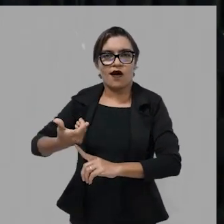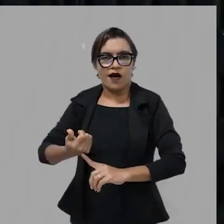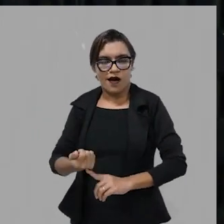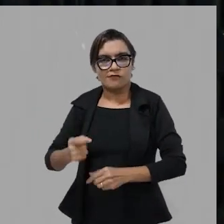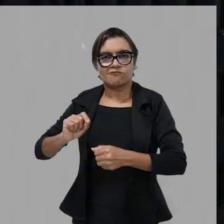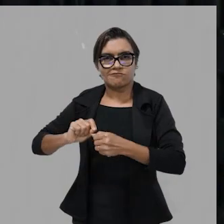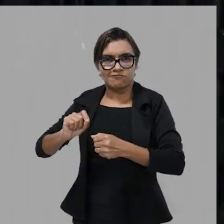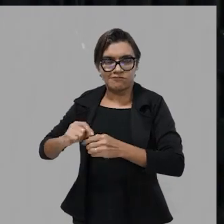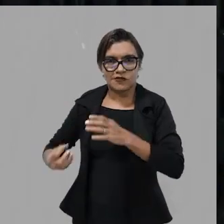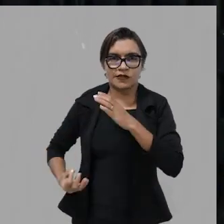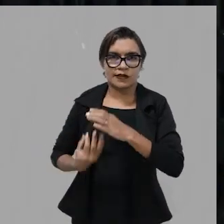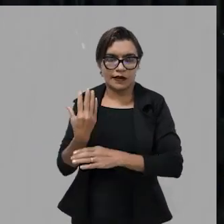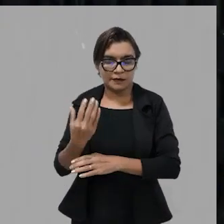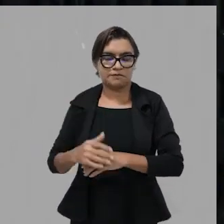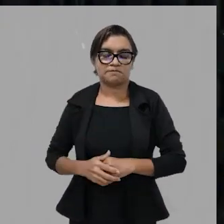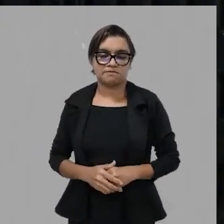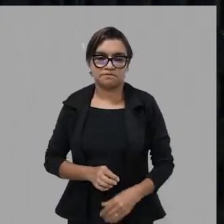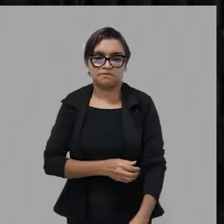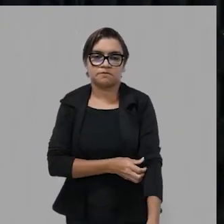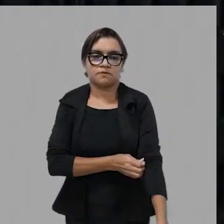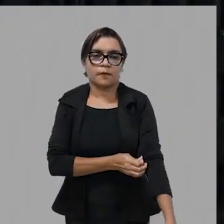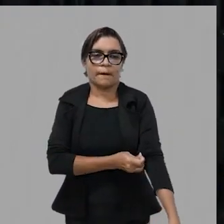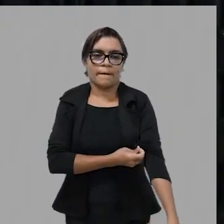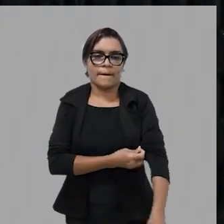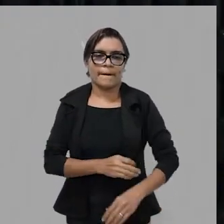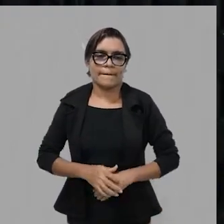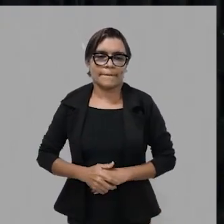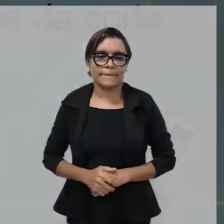arte, o renascer da poesia.